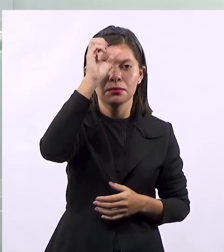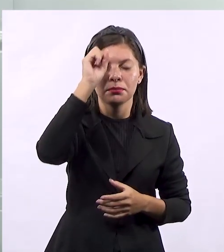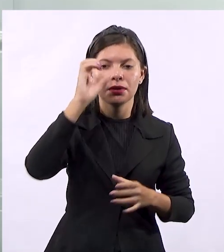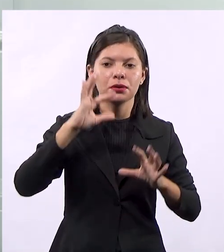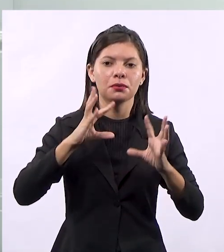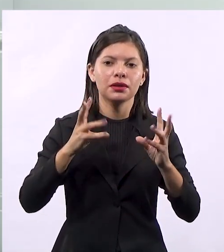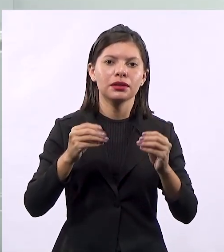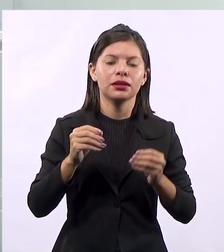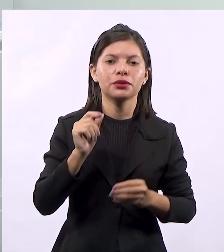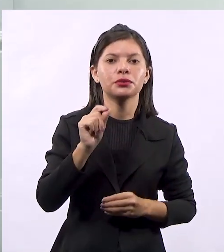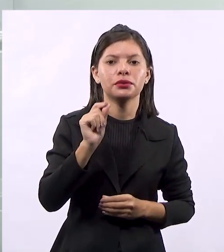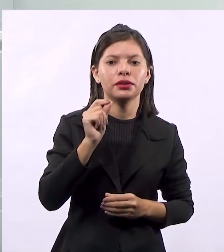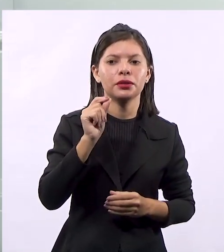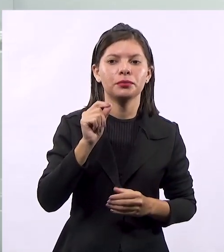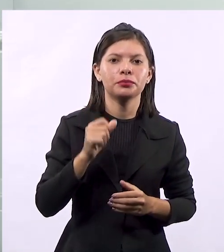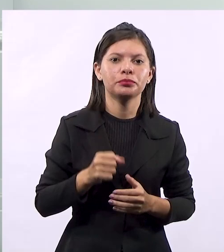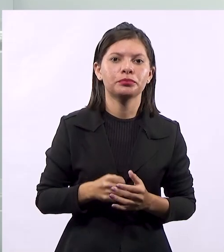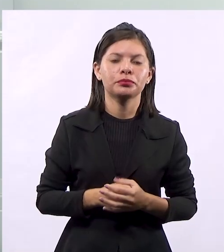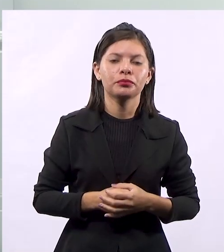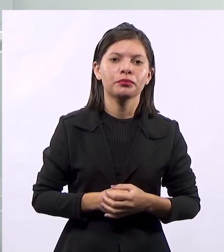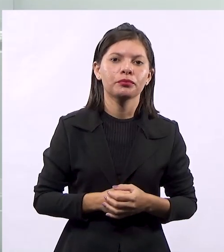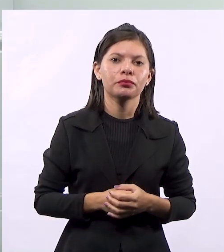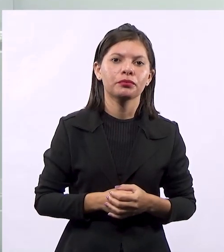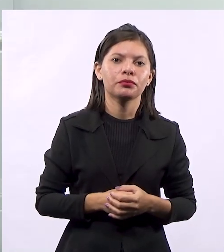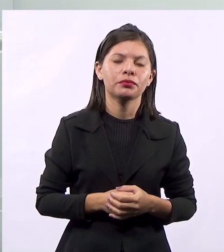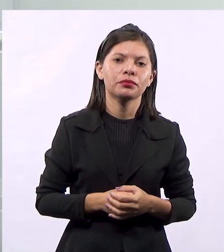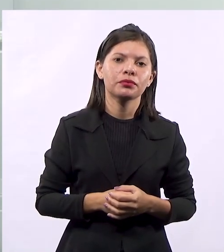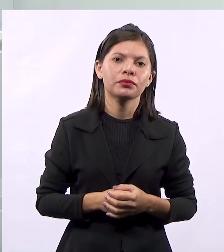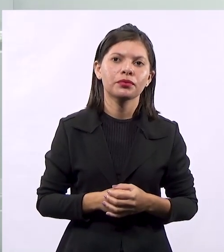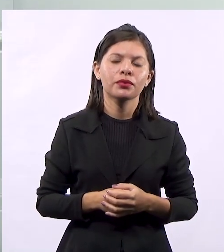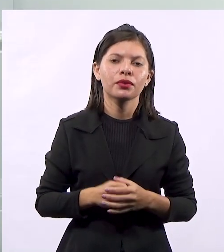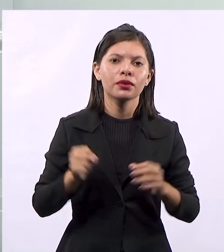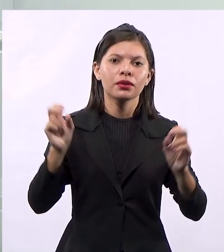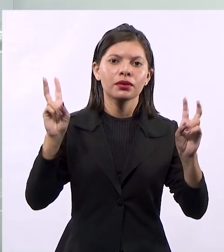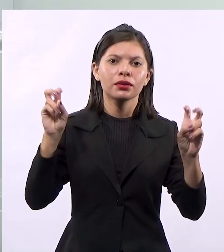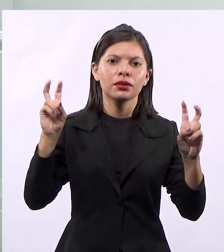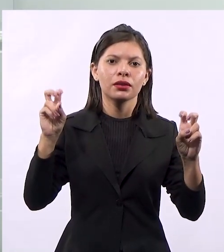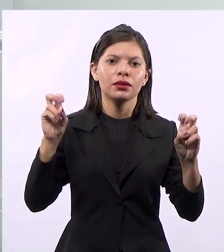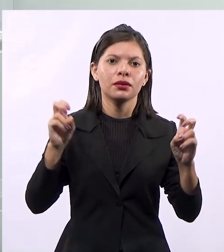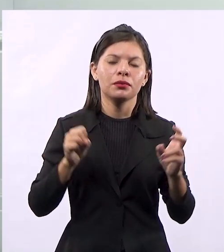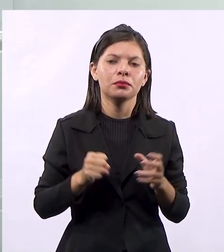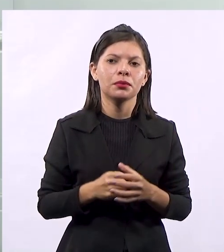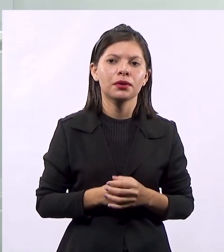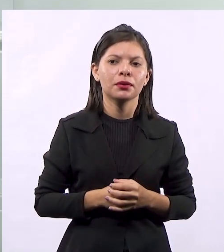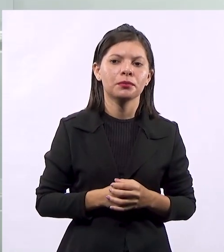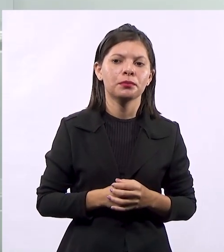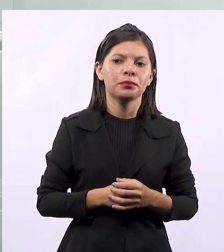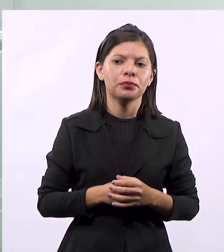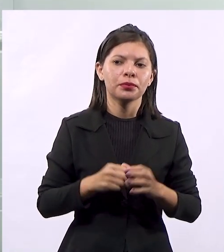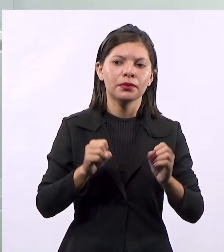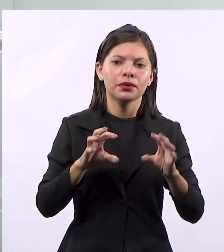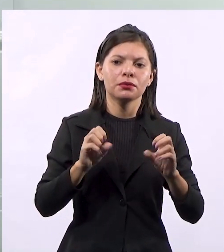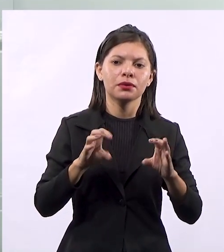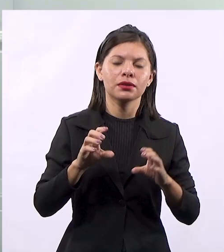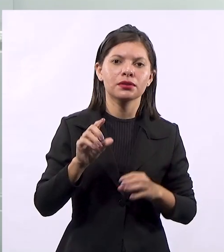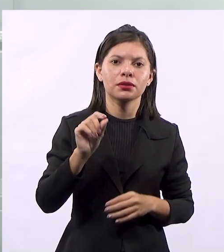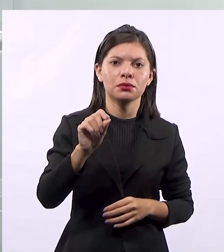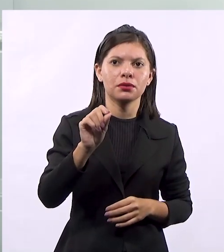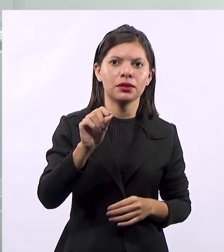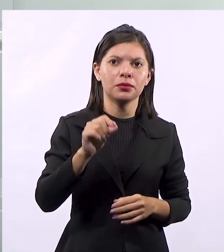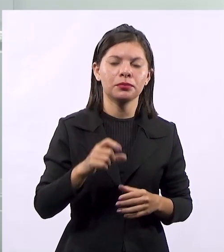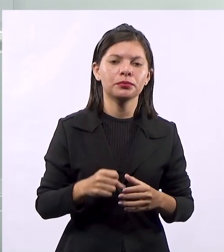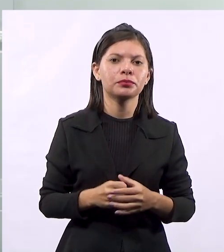é que você garante um padrão de qualidade? Primeiro você tem que saber o que é qualidade. É outro assunto, é outro termo que a gente